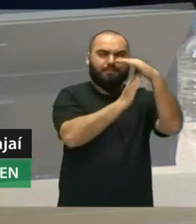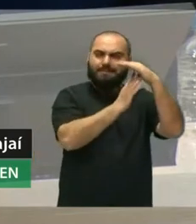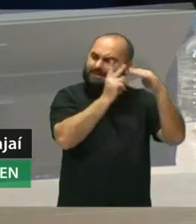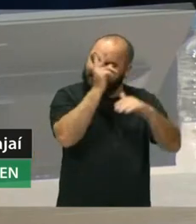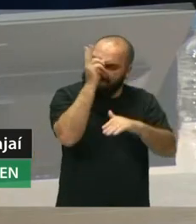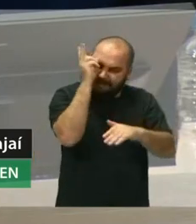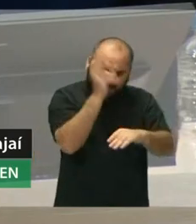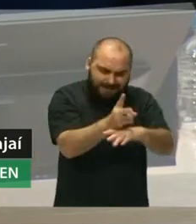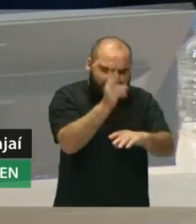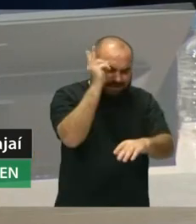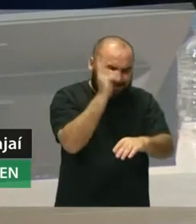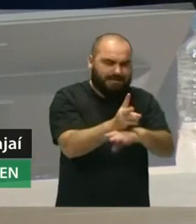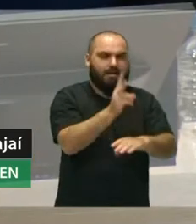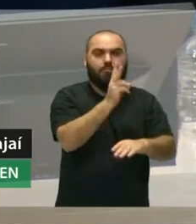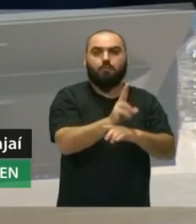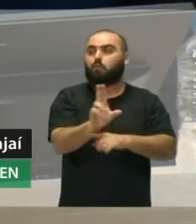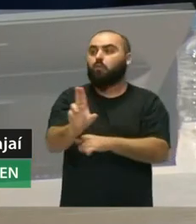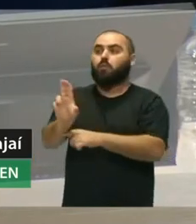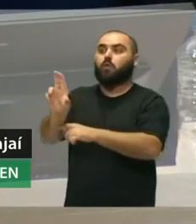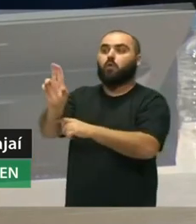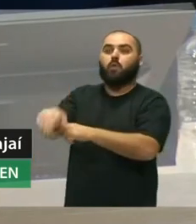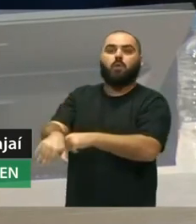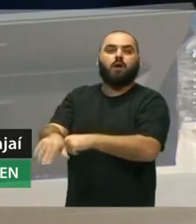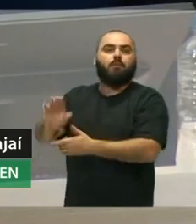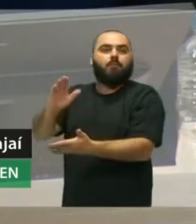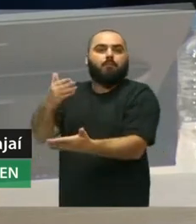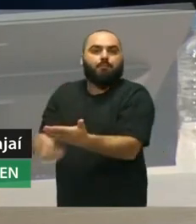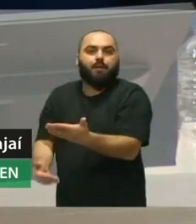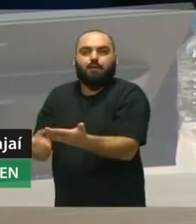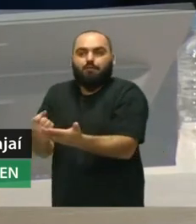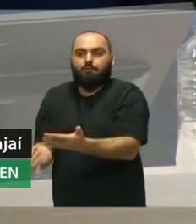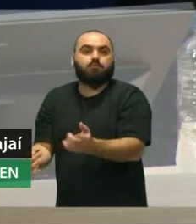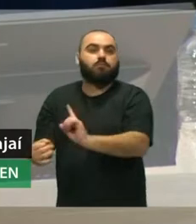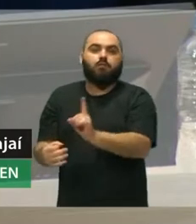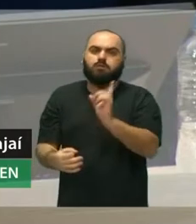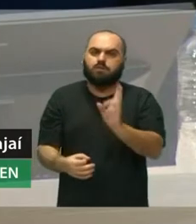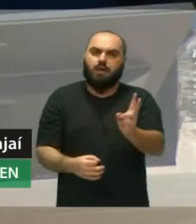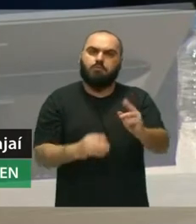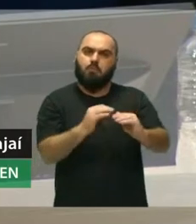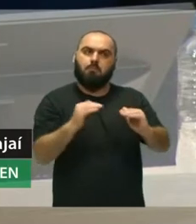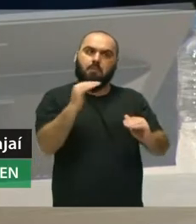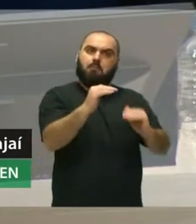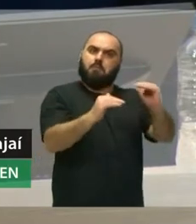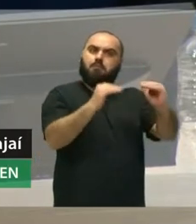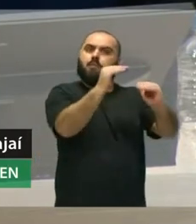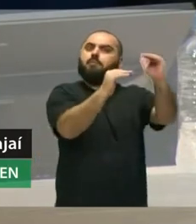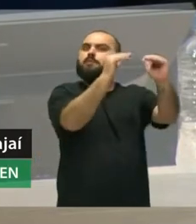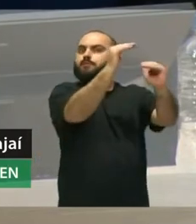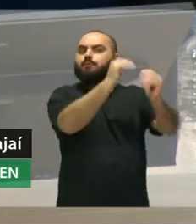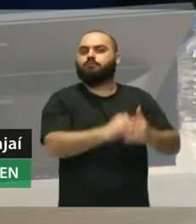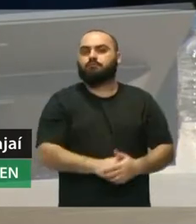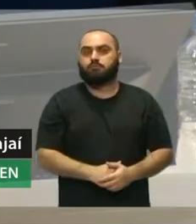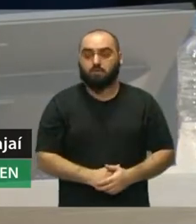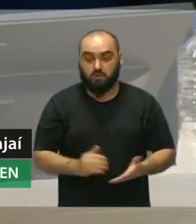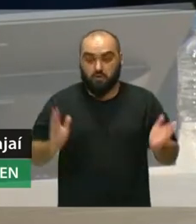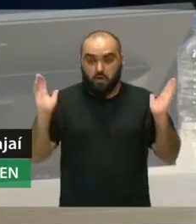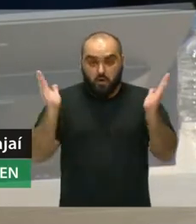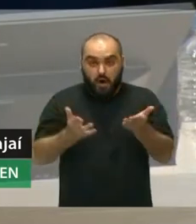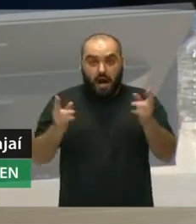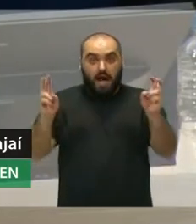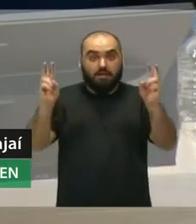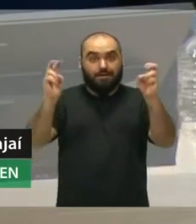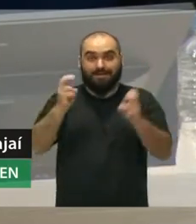a minha palavra com isso. Eu fiz alguns números aqui bem rapidinho. A gente hoje está tratando uma coisa muito séria, necessária para o município,